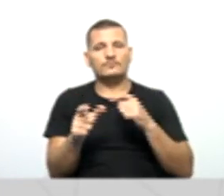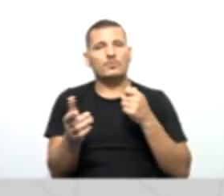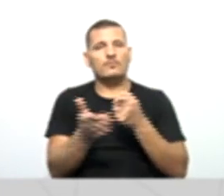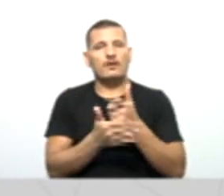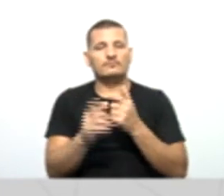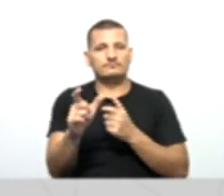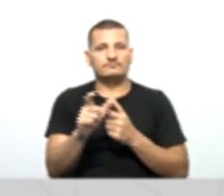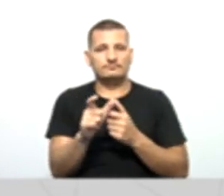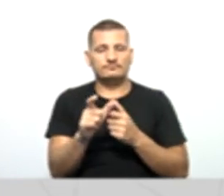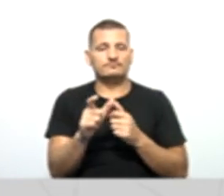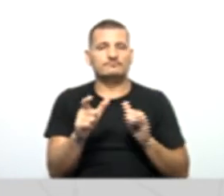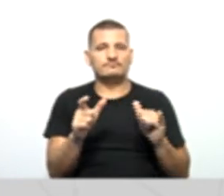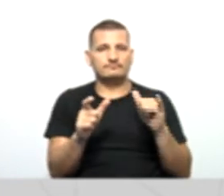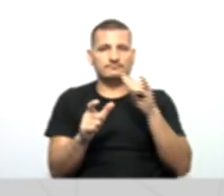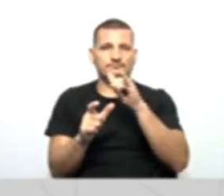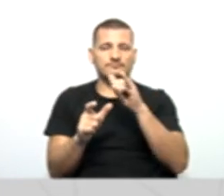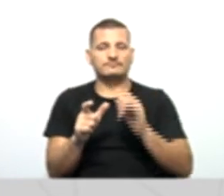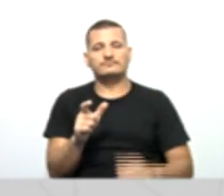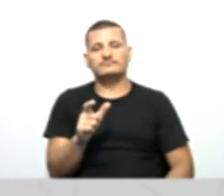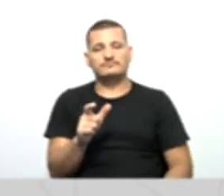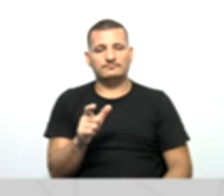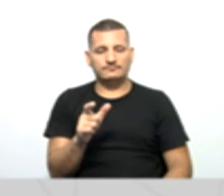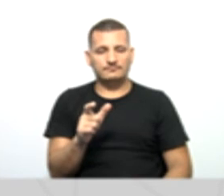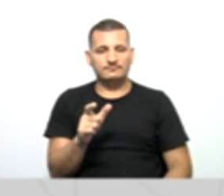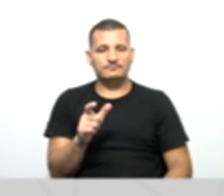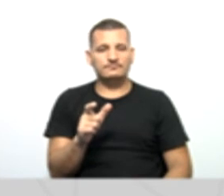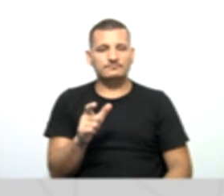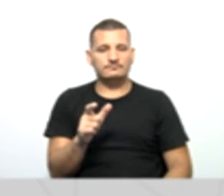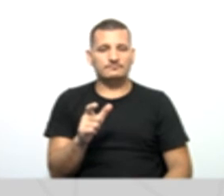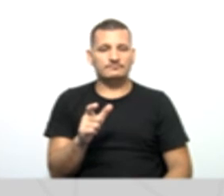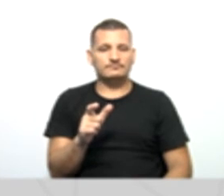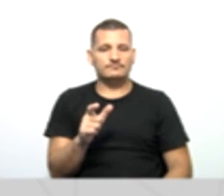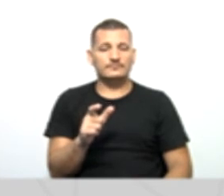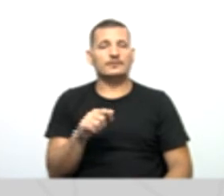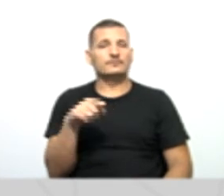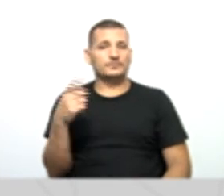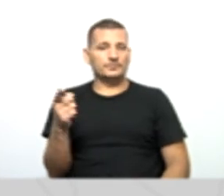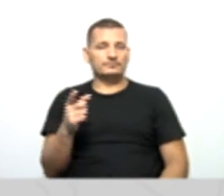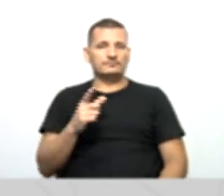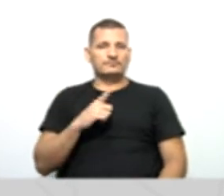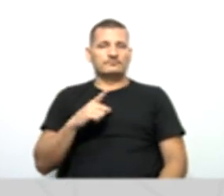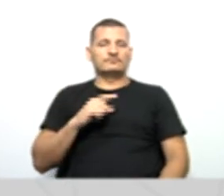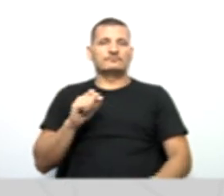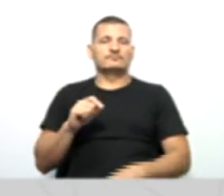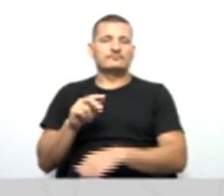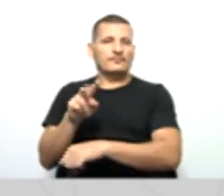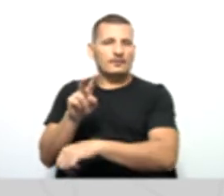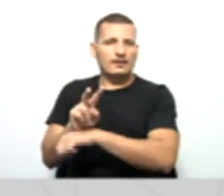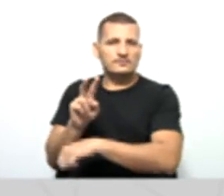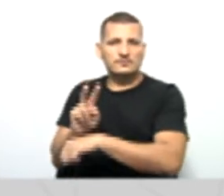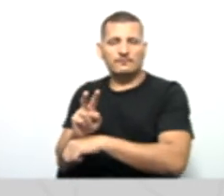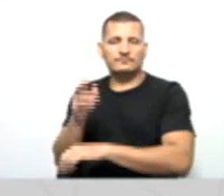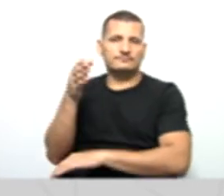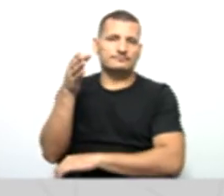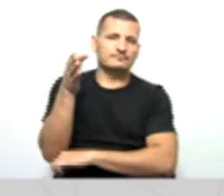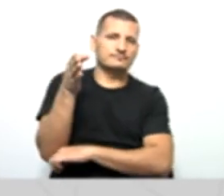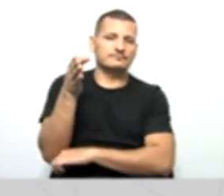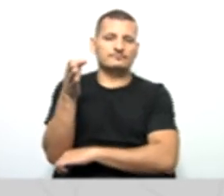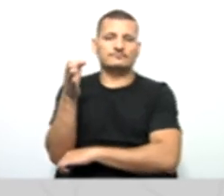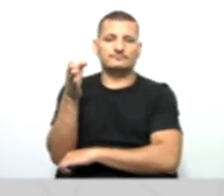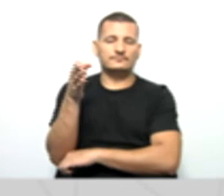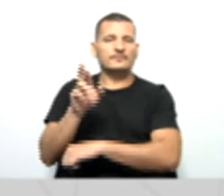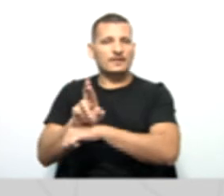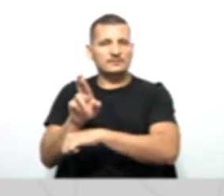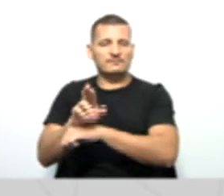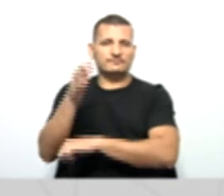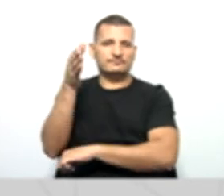aquisição do meu bilhete. E por fim lá eu tenho a reserva de hospedagem. Então eu vou escolher qual é a localidade que eu vou ficar, certo?